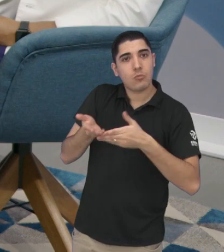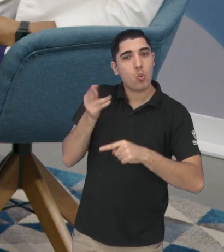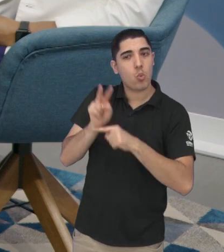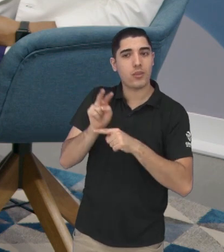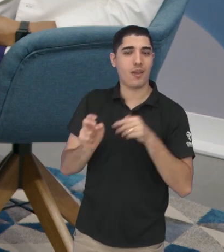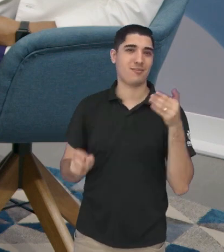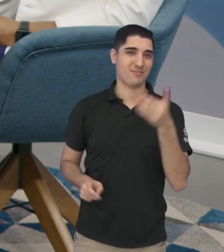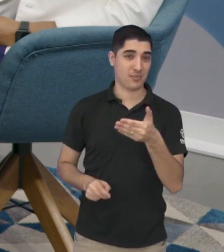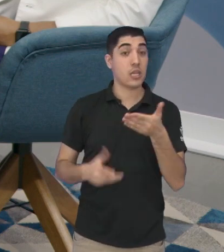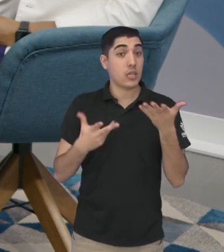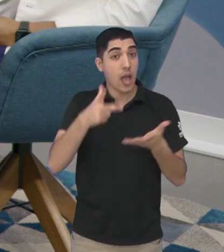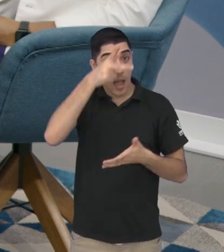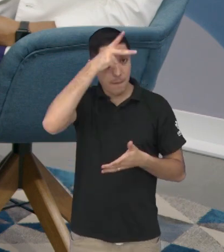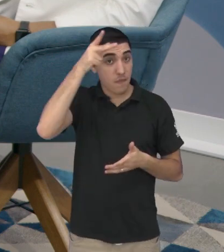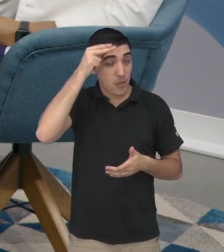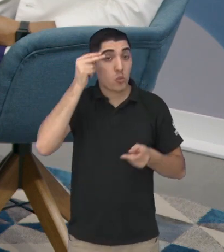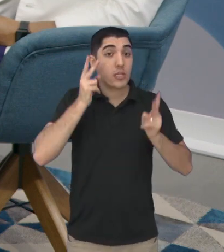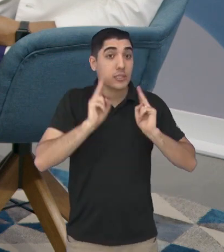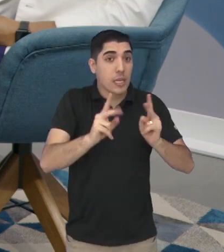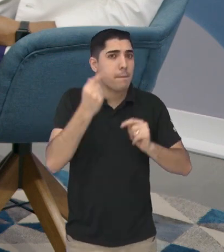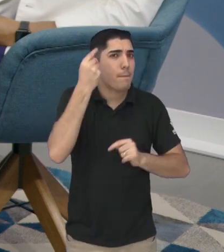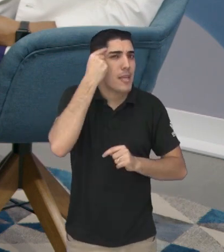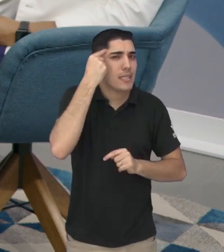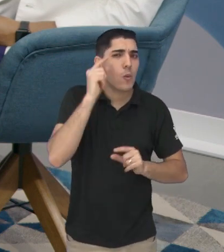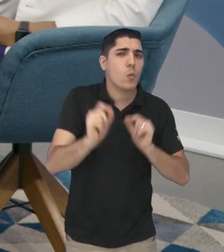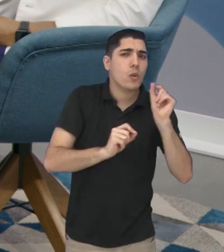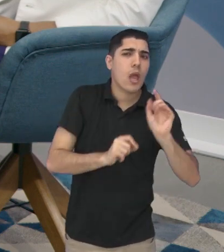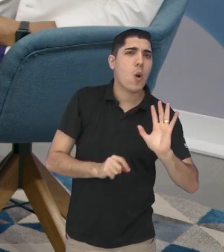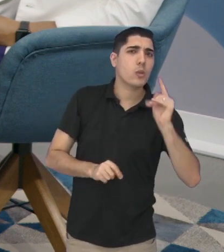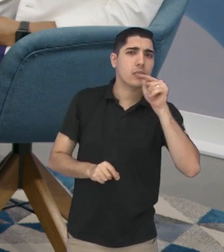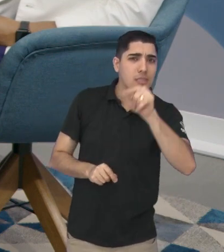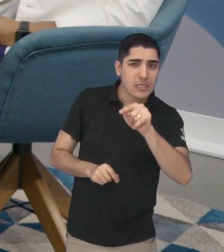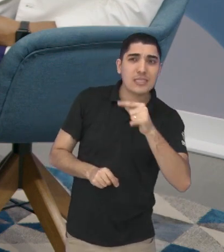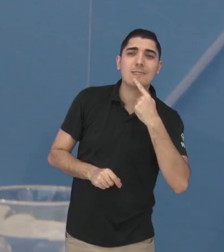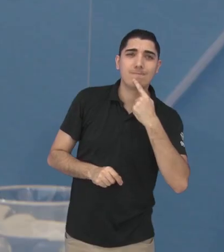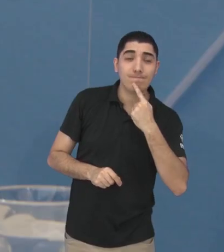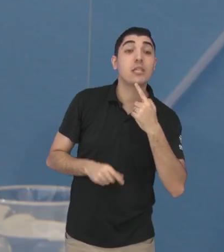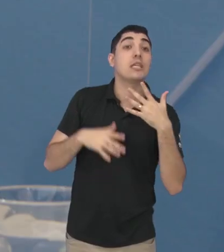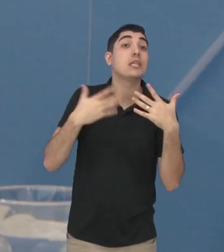nesse sentido de você entender o que está acontecendo ali, qual é o acolhimento e qual é o